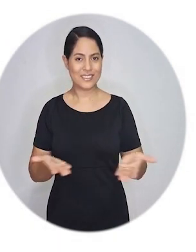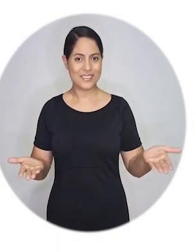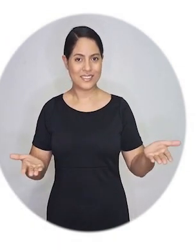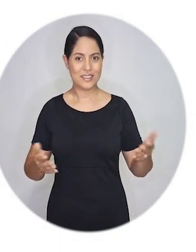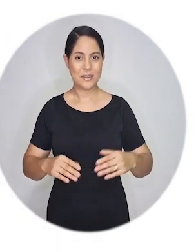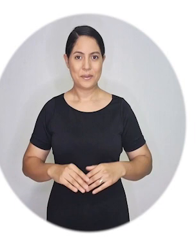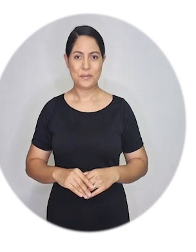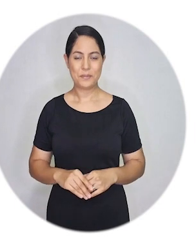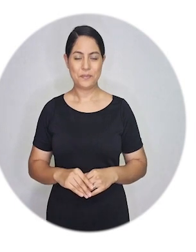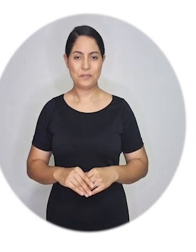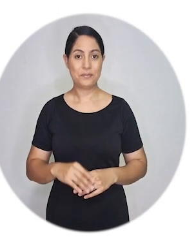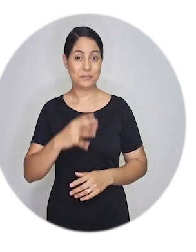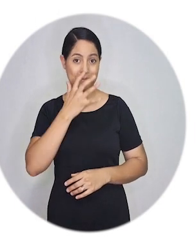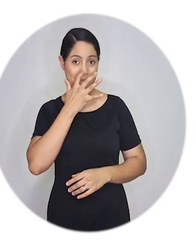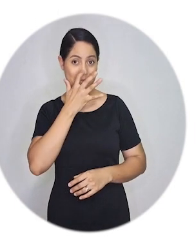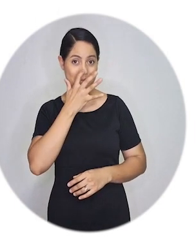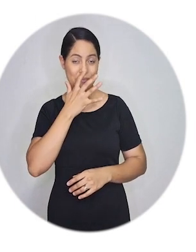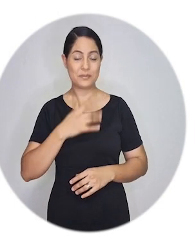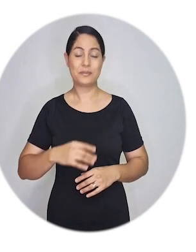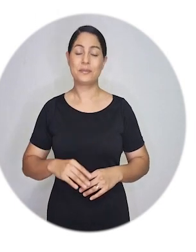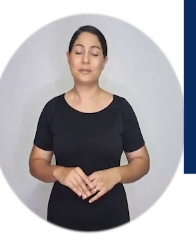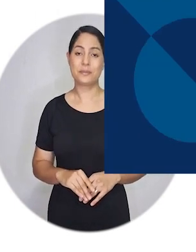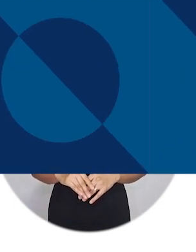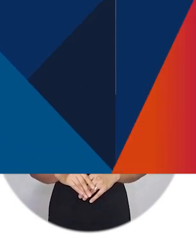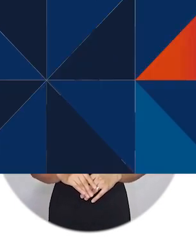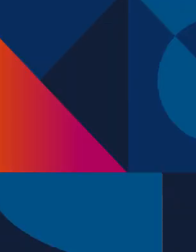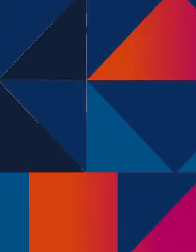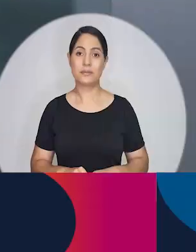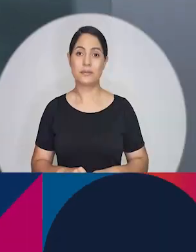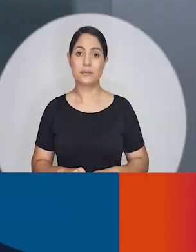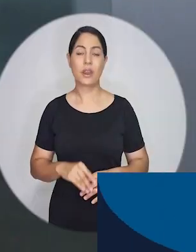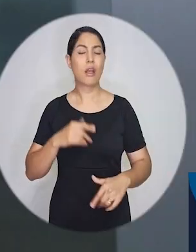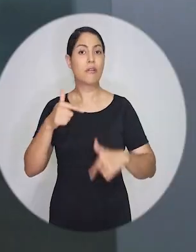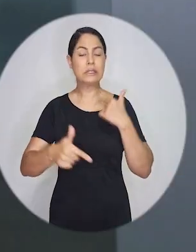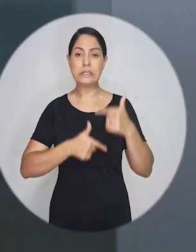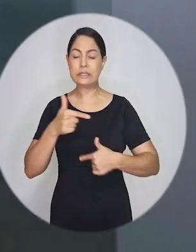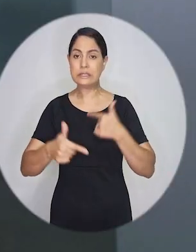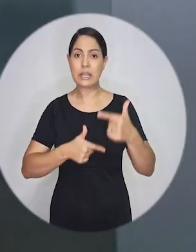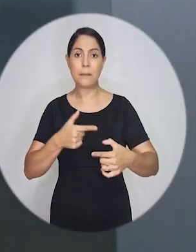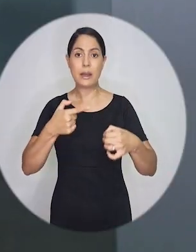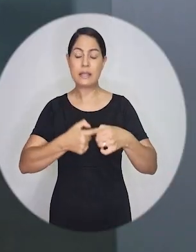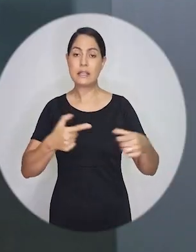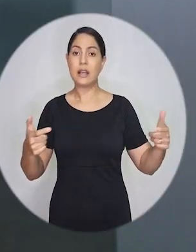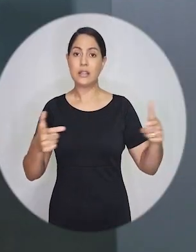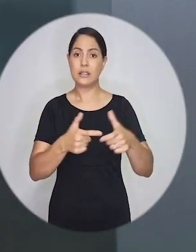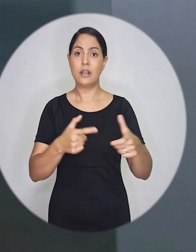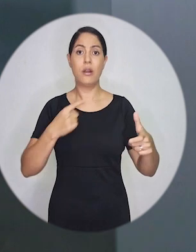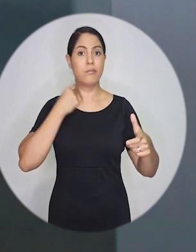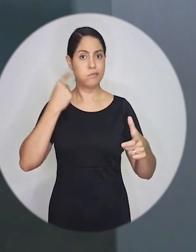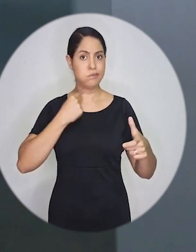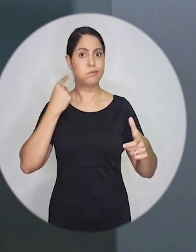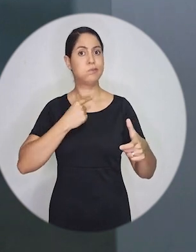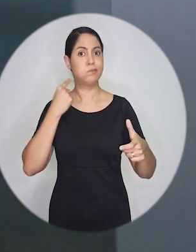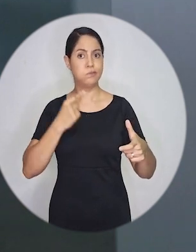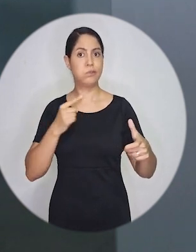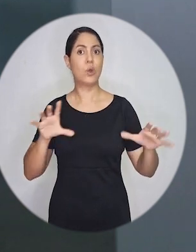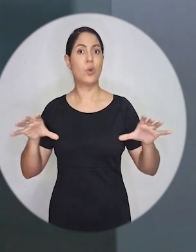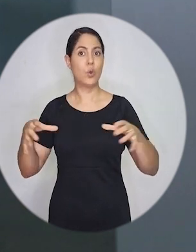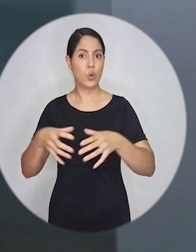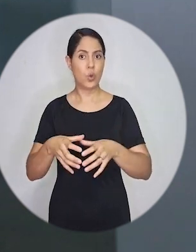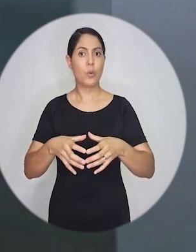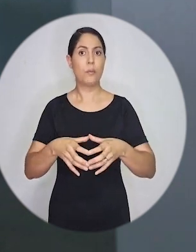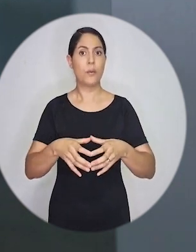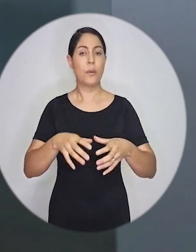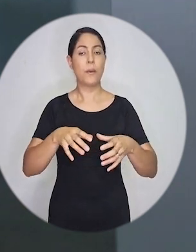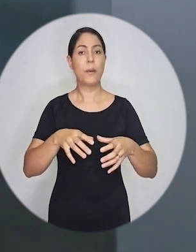em oab.org.br. Não deixe de conferir. Em um constante trabalho de interiorização da advocacia,